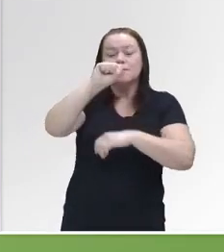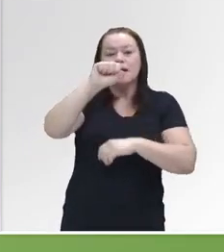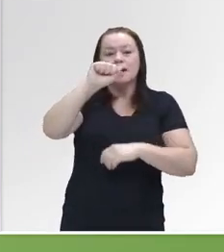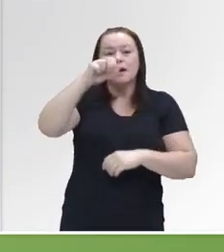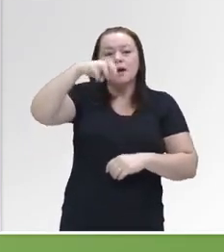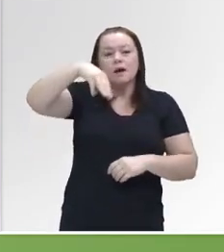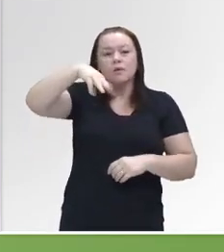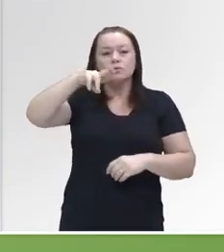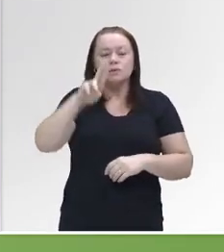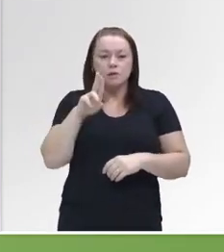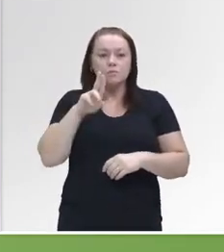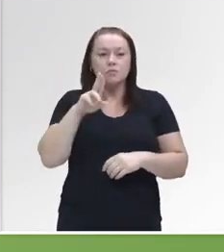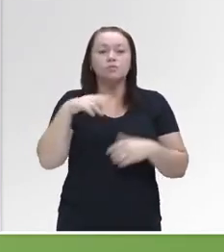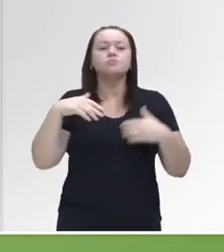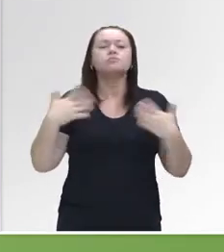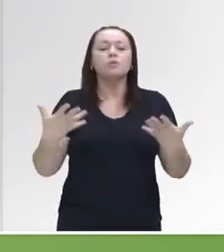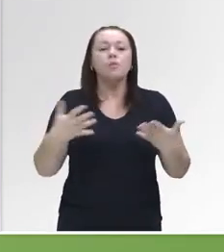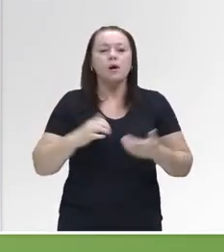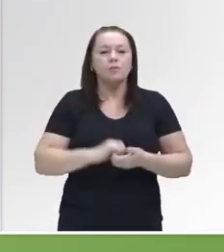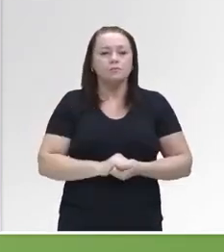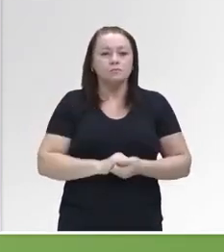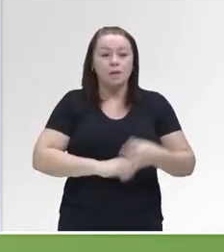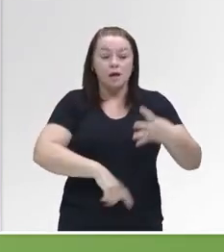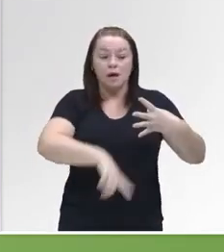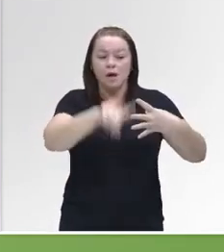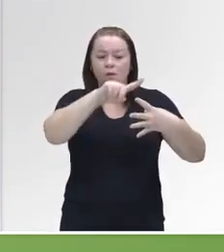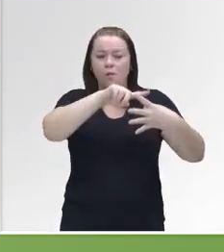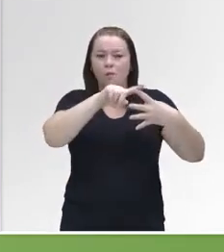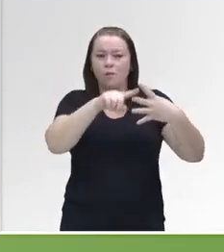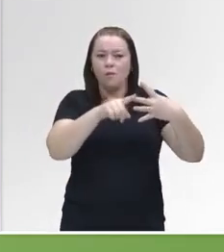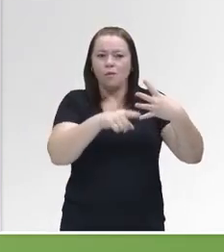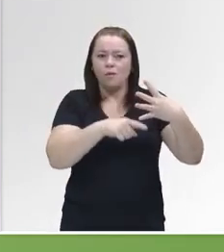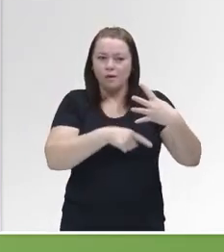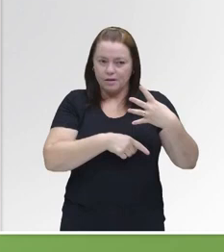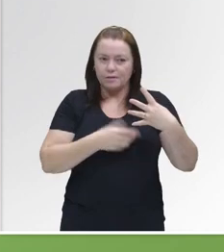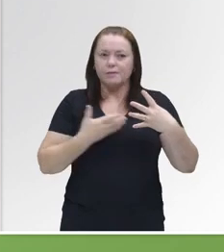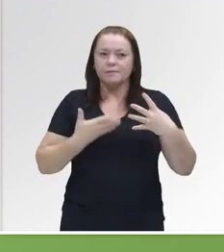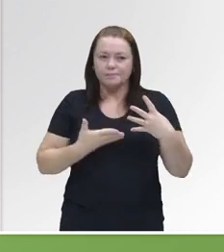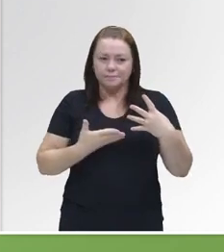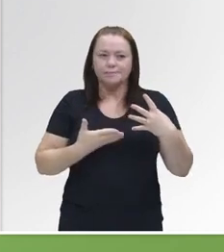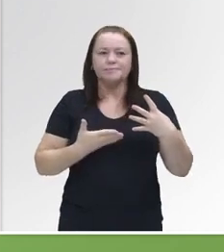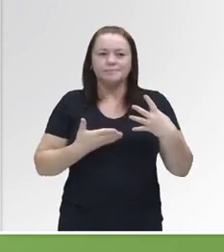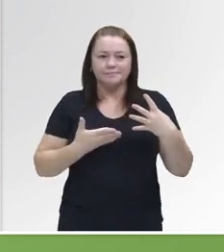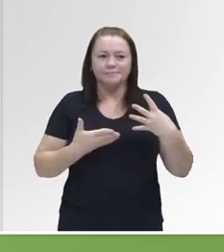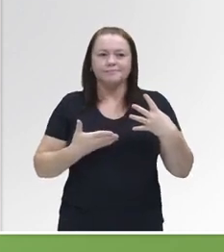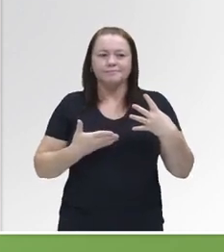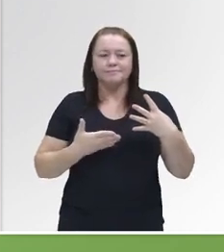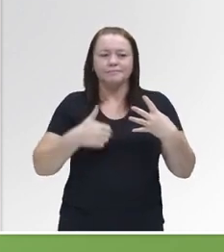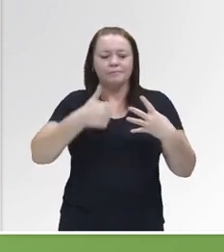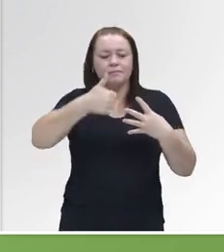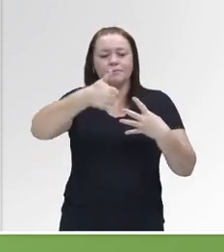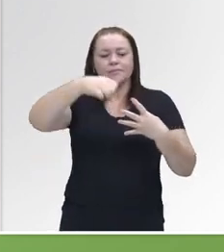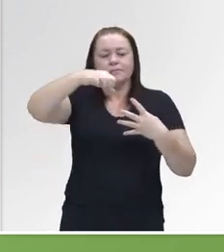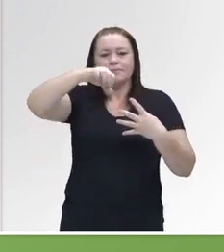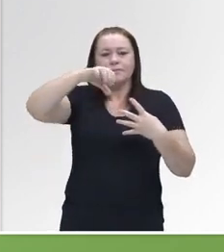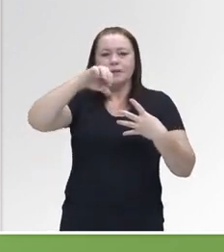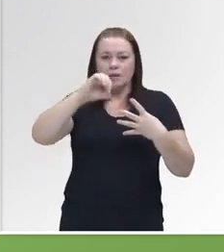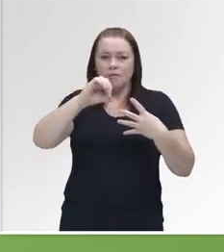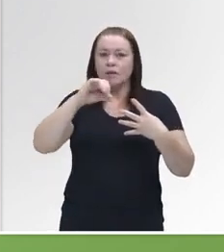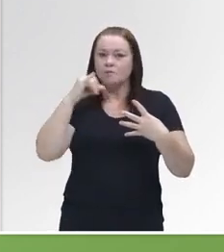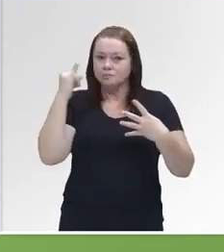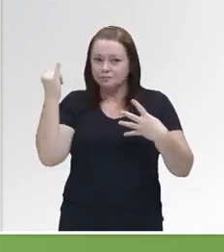ambulância? Eu dei opções para vocês, né? Olhando aqui, 190,